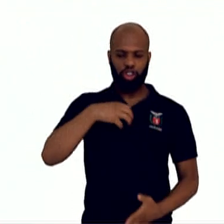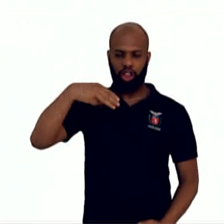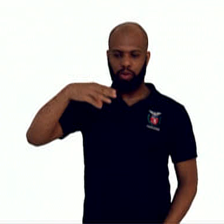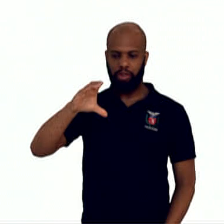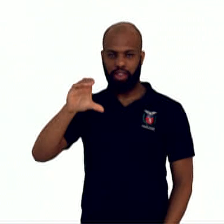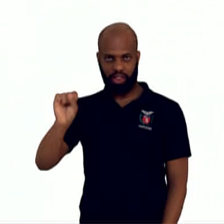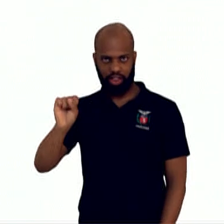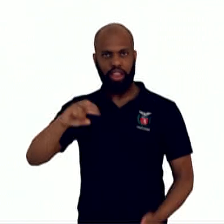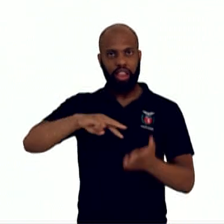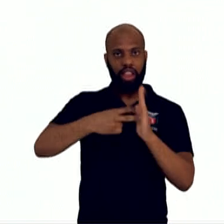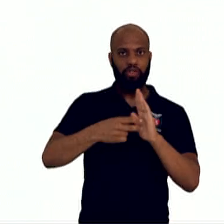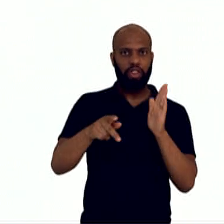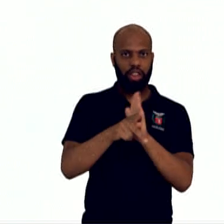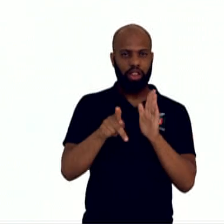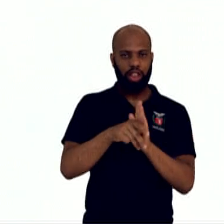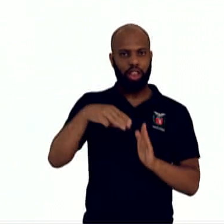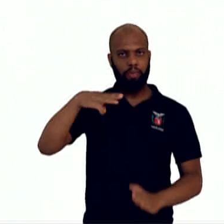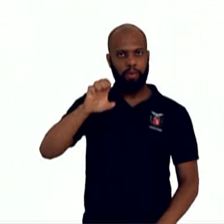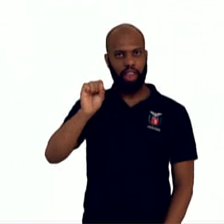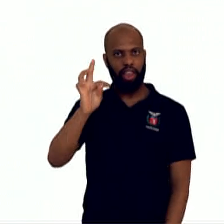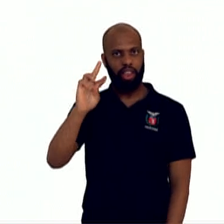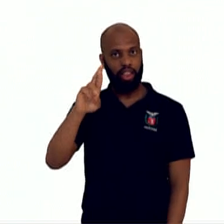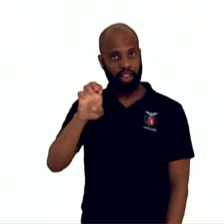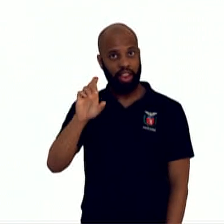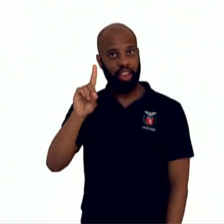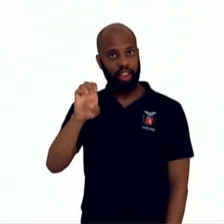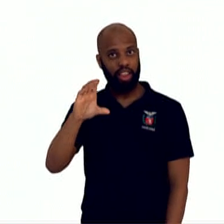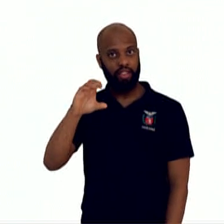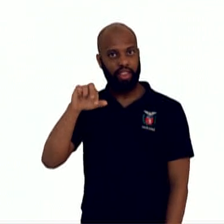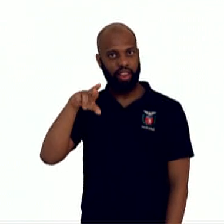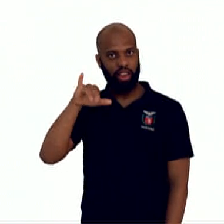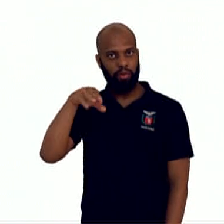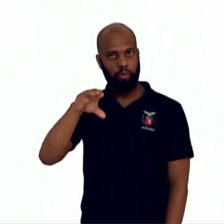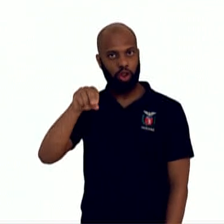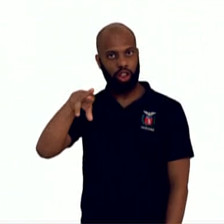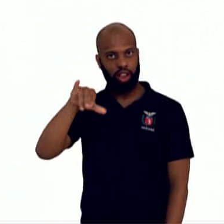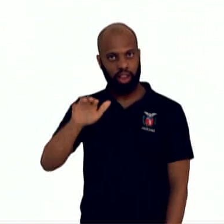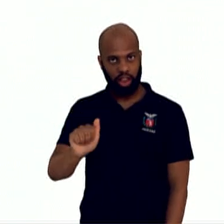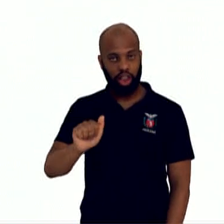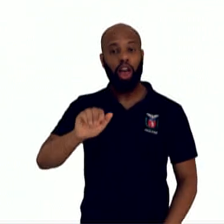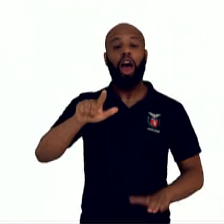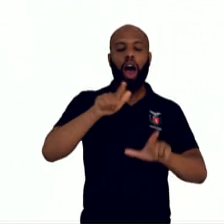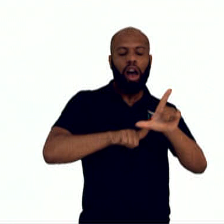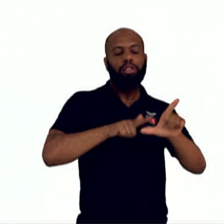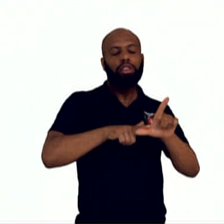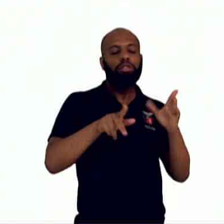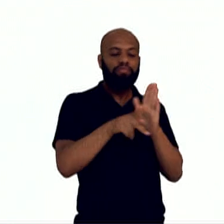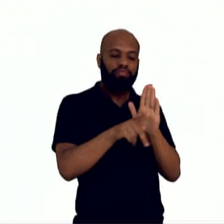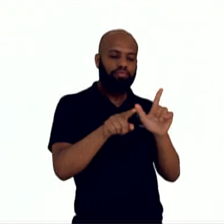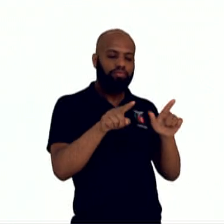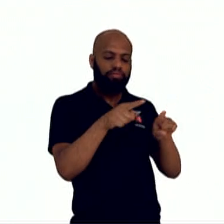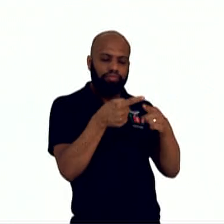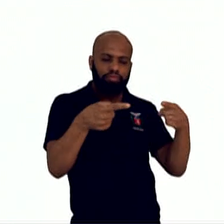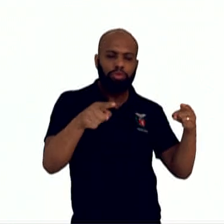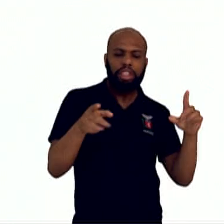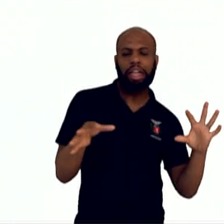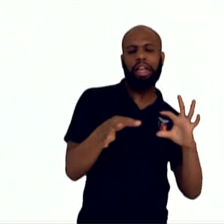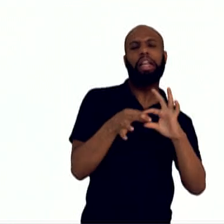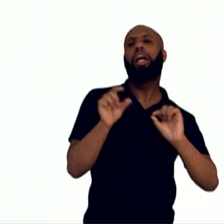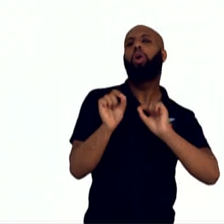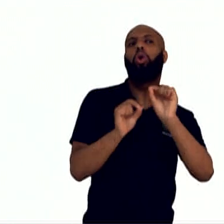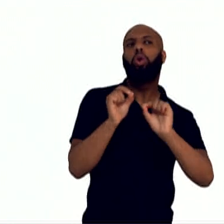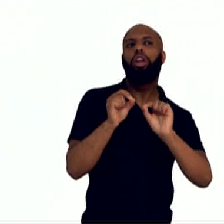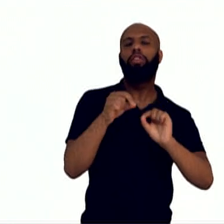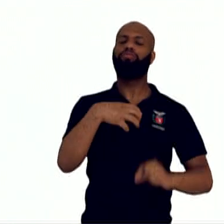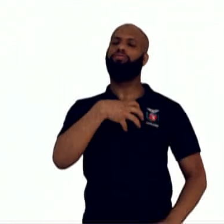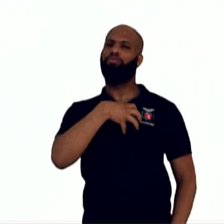que quer dizer mestre de cerimônia. Suas letras estavam ligadas a ou ao